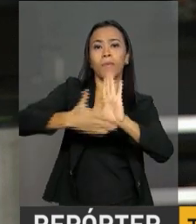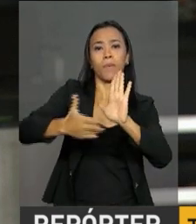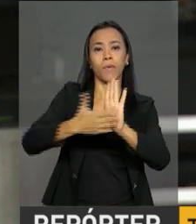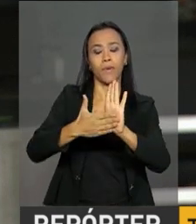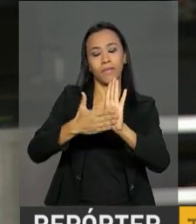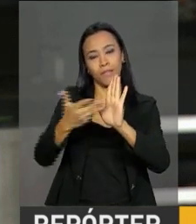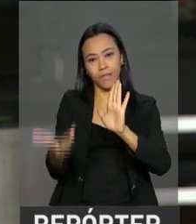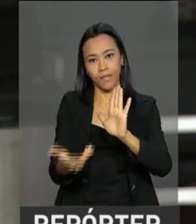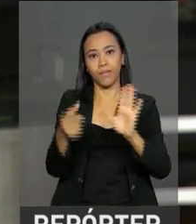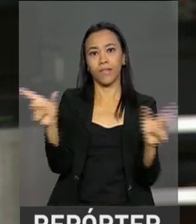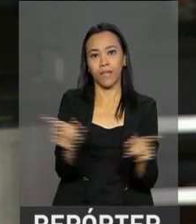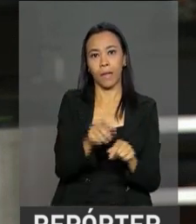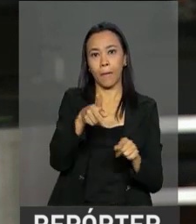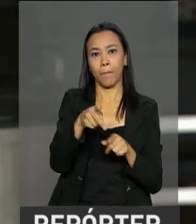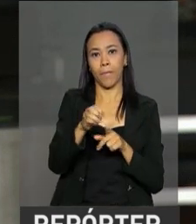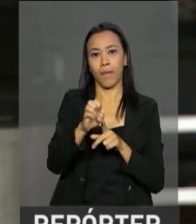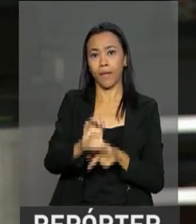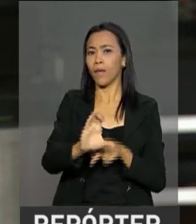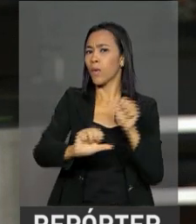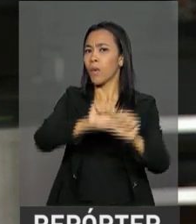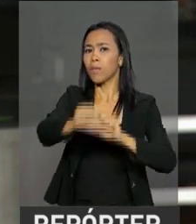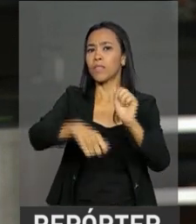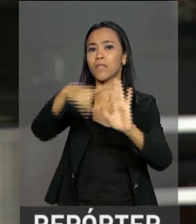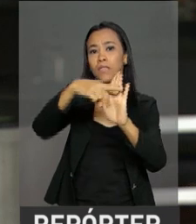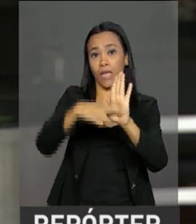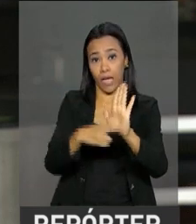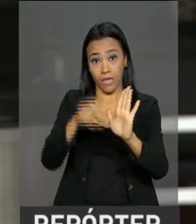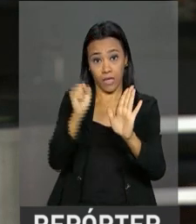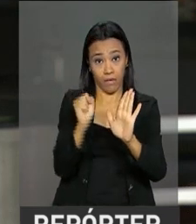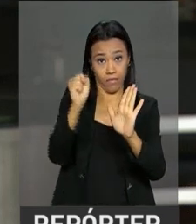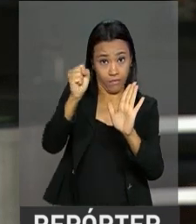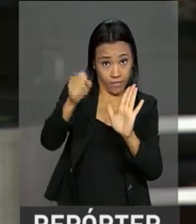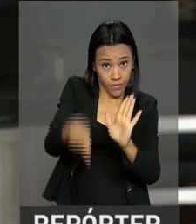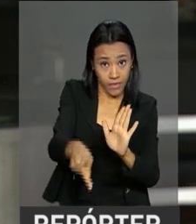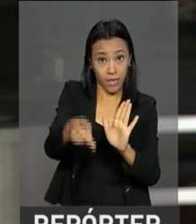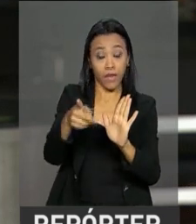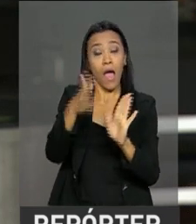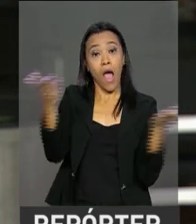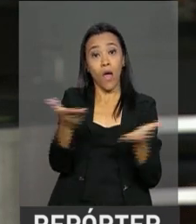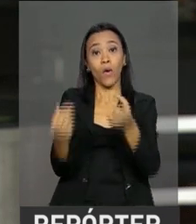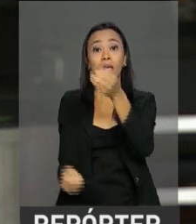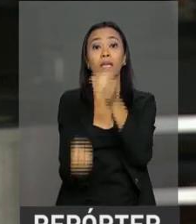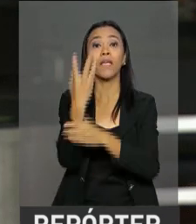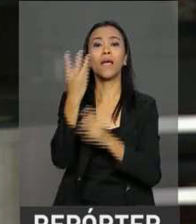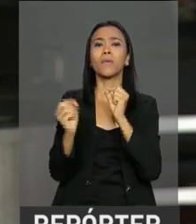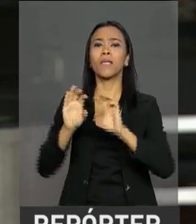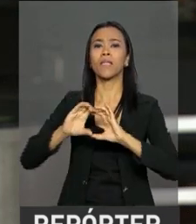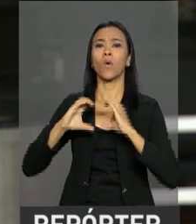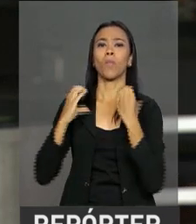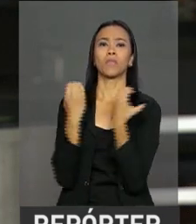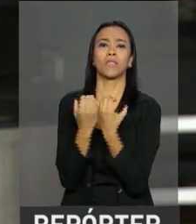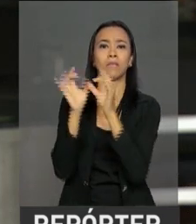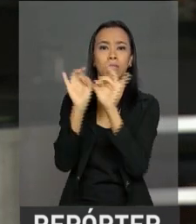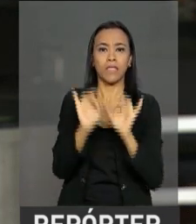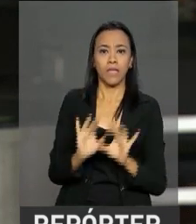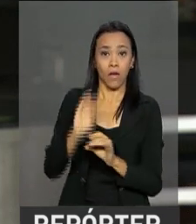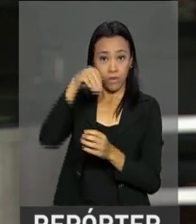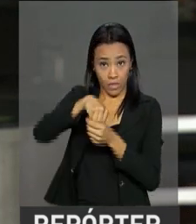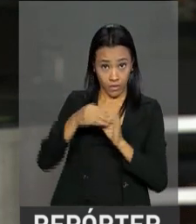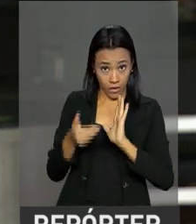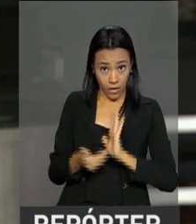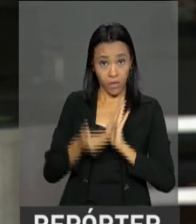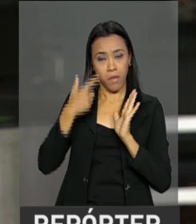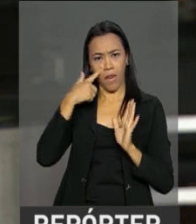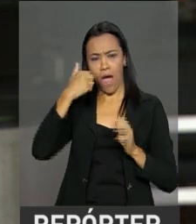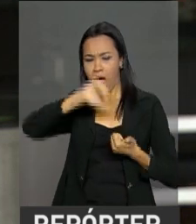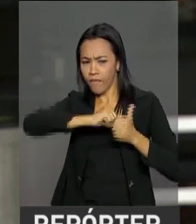emenda constitu que trata da reforma da Previdência agora vai ser criada na Câmara dos Deputados uma comissão especial para analisar o